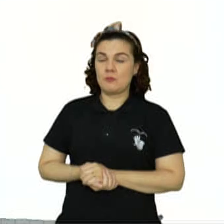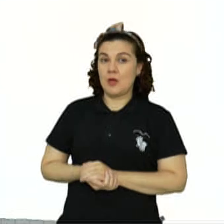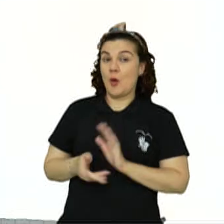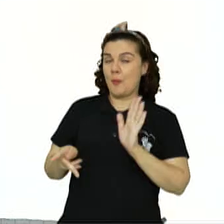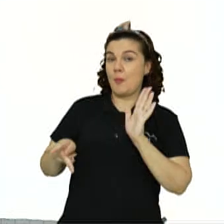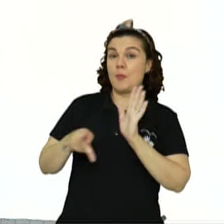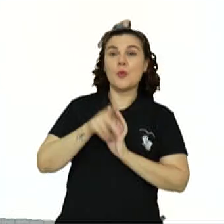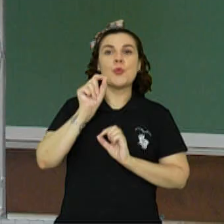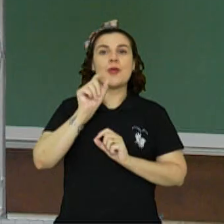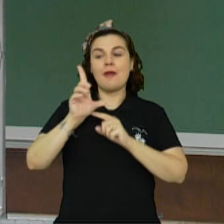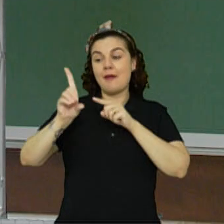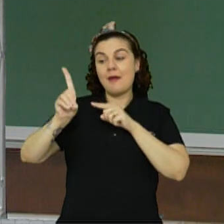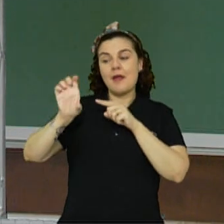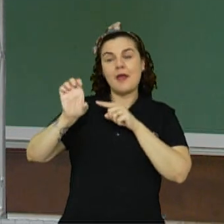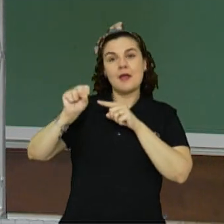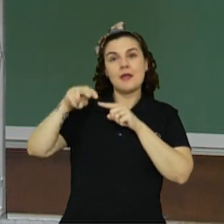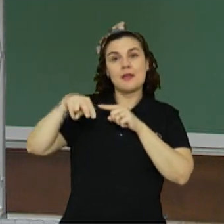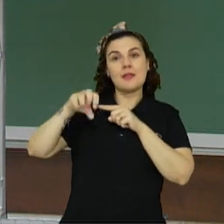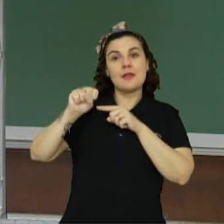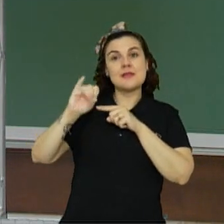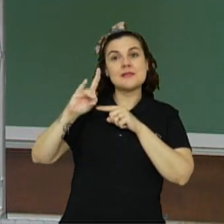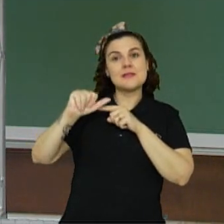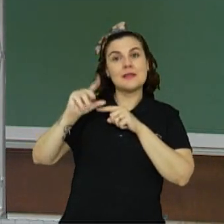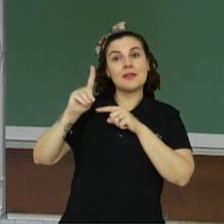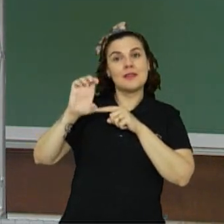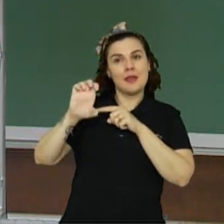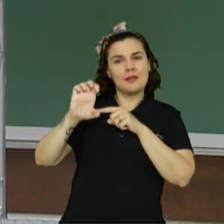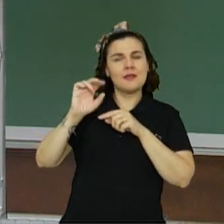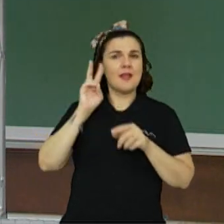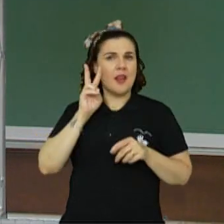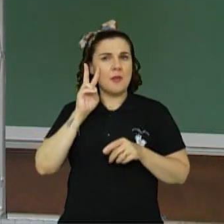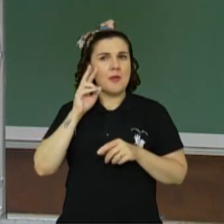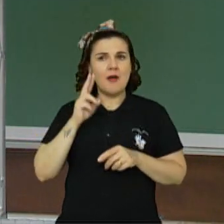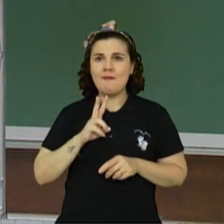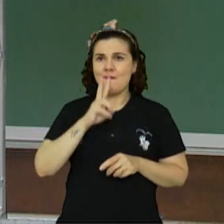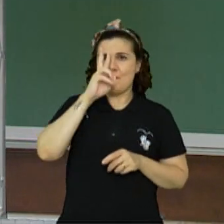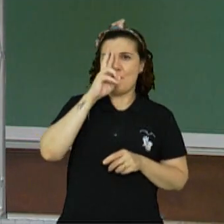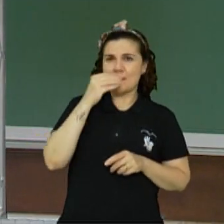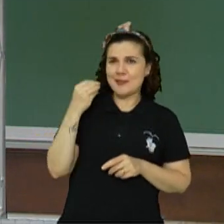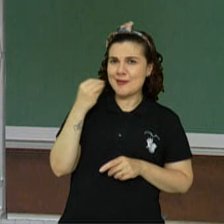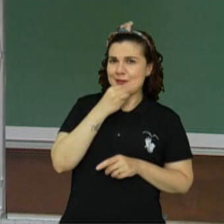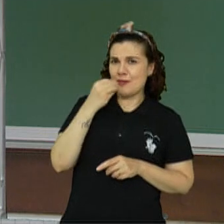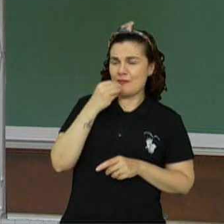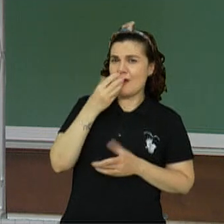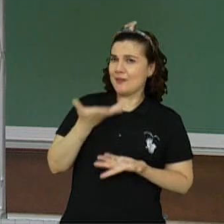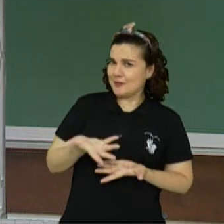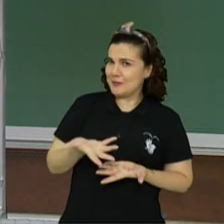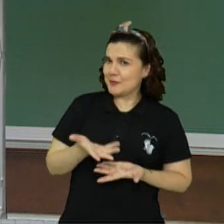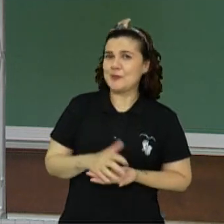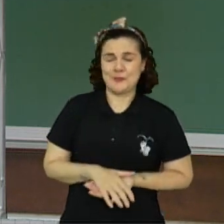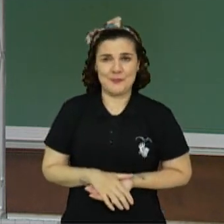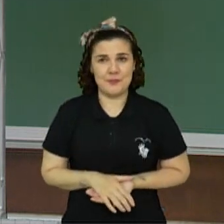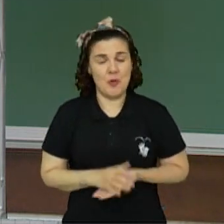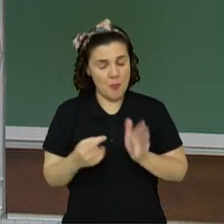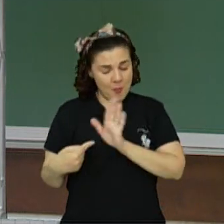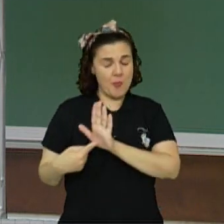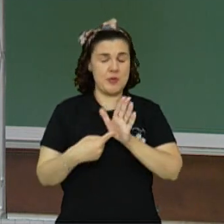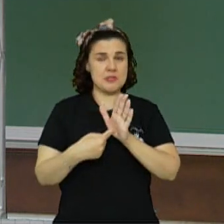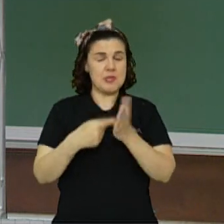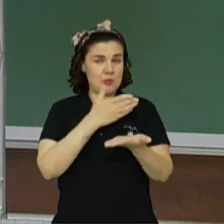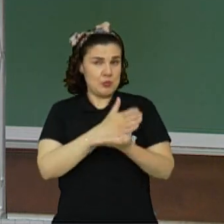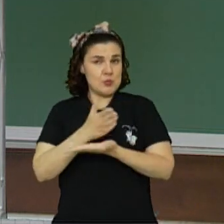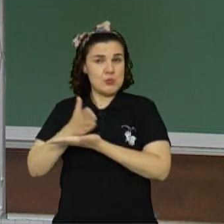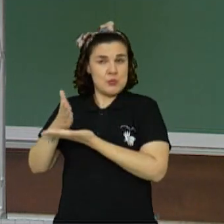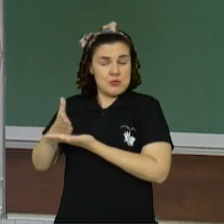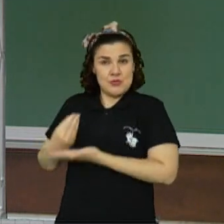conteúdos referentes à densidade. Vamos falar um pouquinho sobre essa propriedade da matéria, identificando ela no nosso